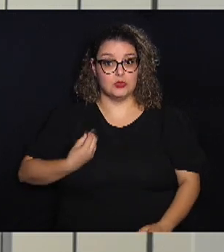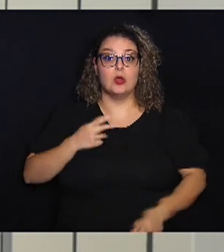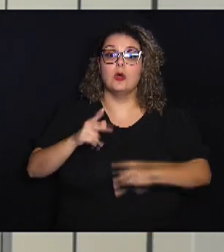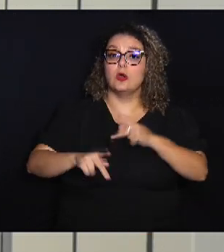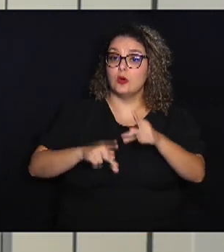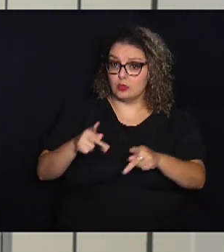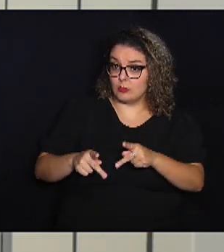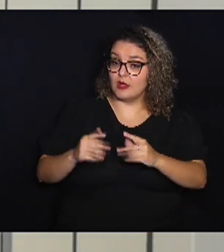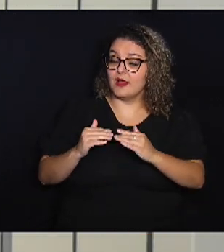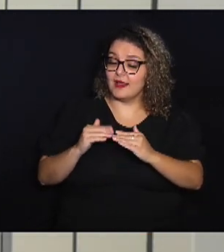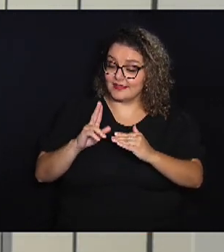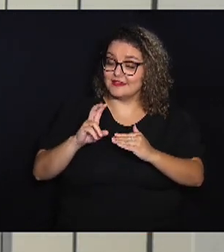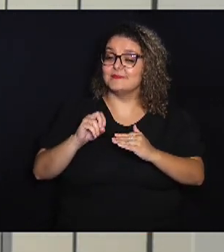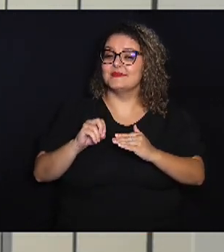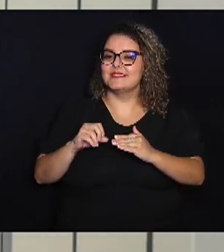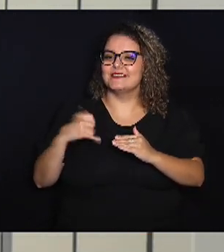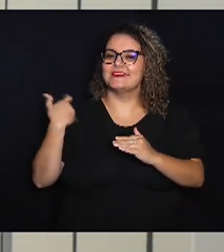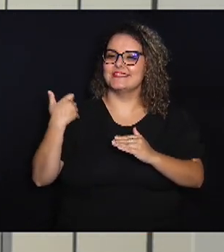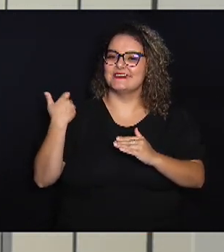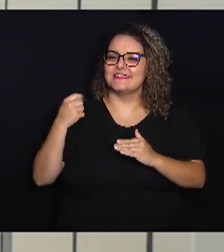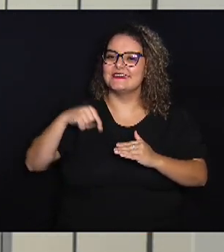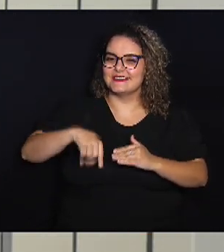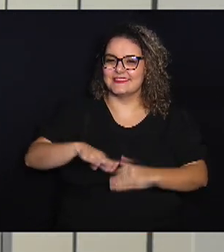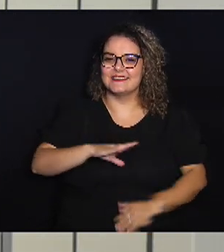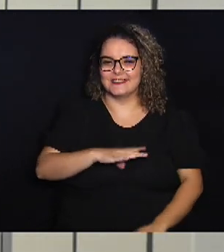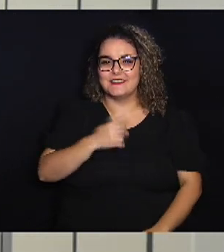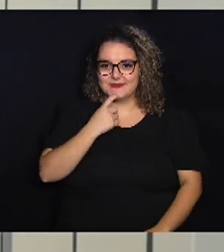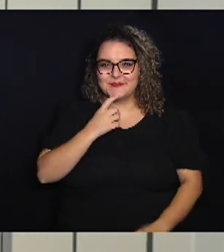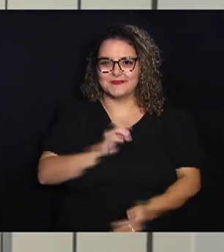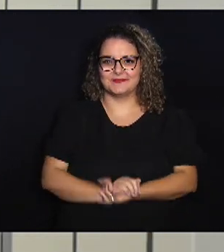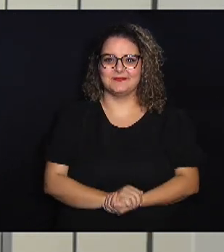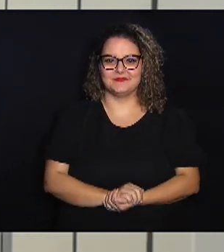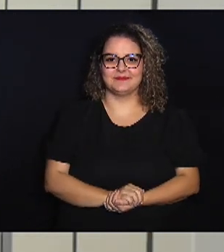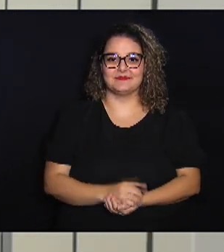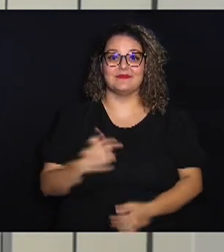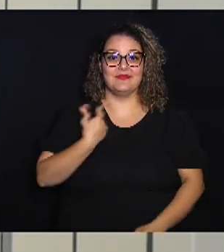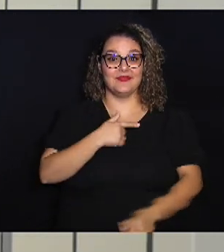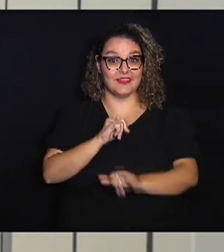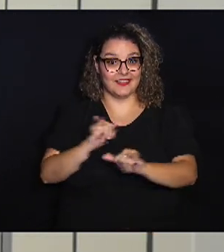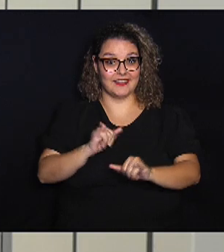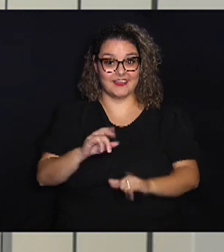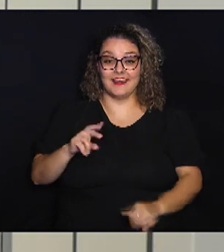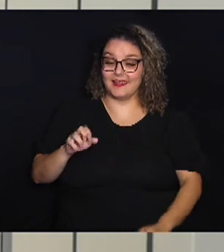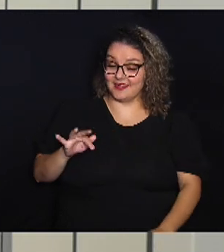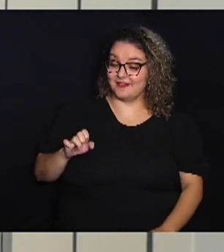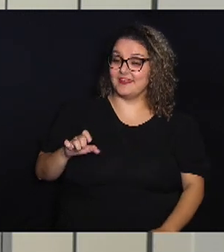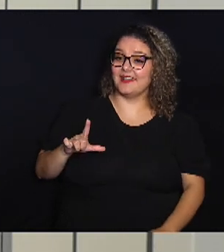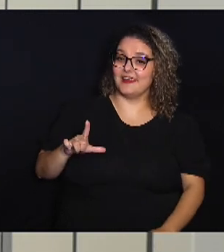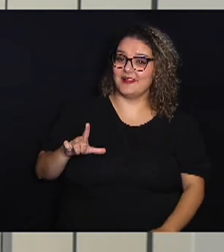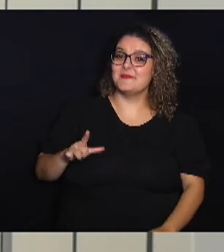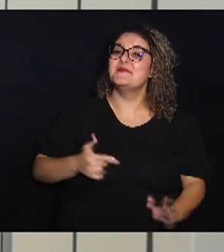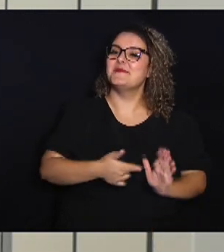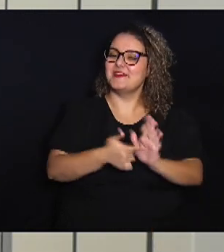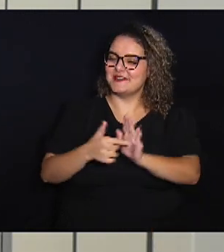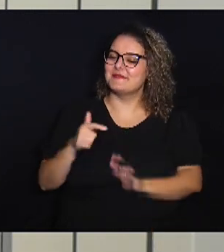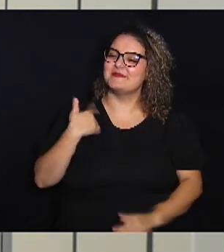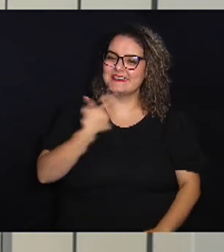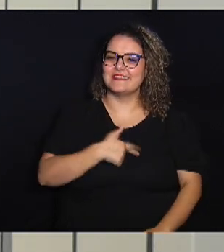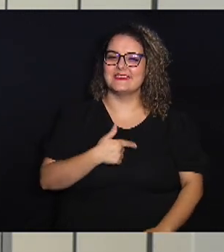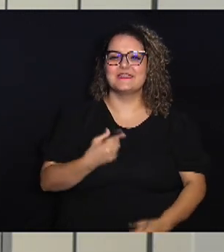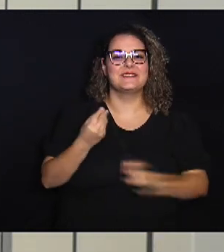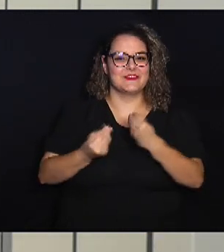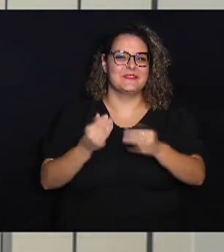público acima dos 50 anos aqui em Campinas. O nosso repórter Rafael Turati mostra pra gente